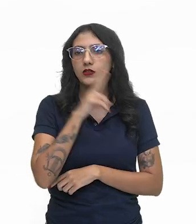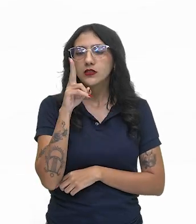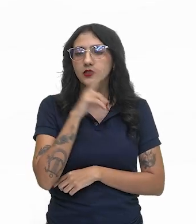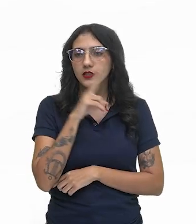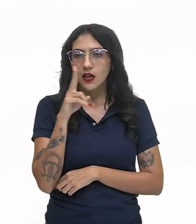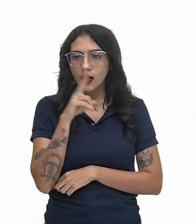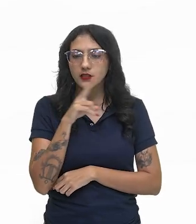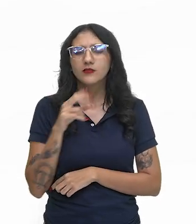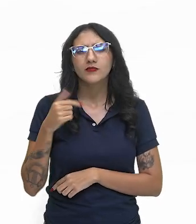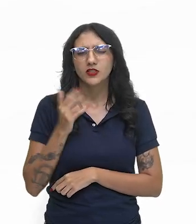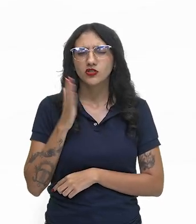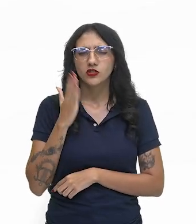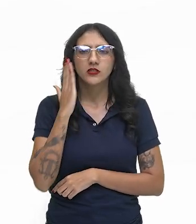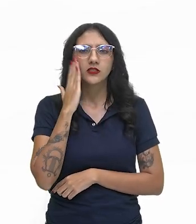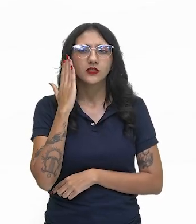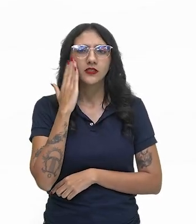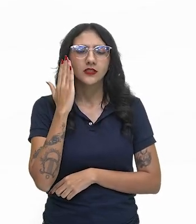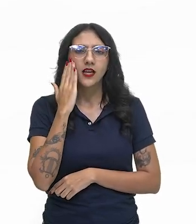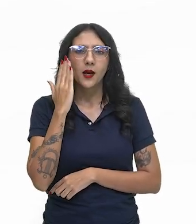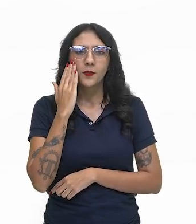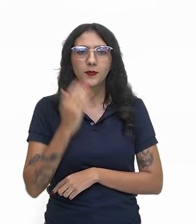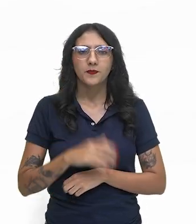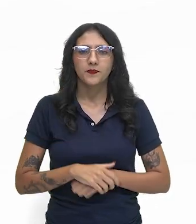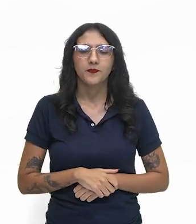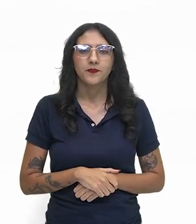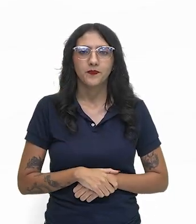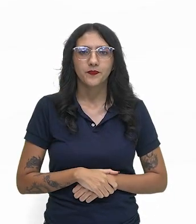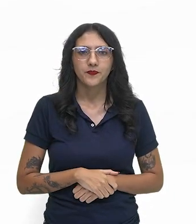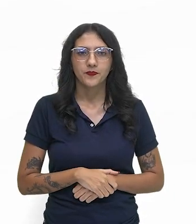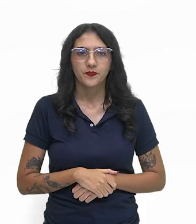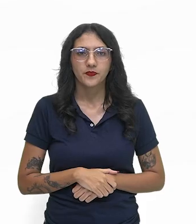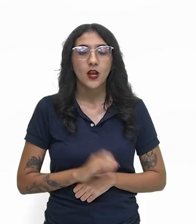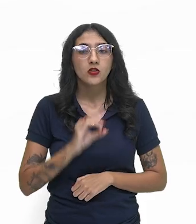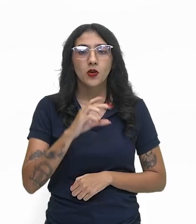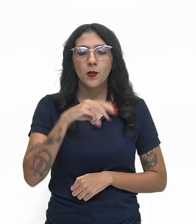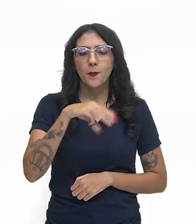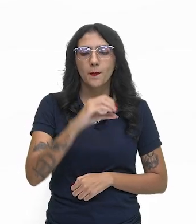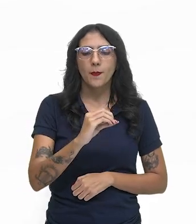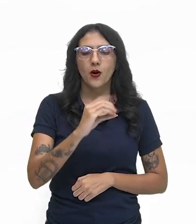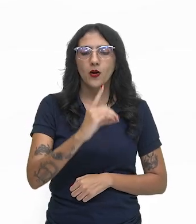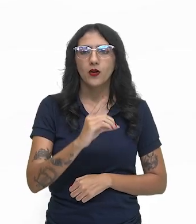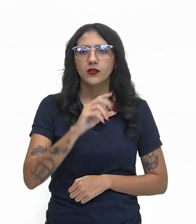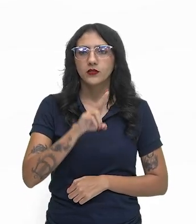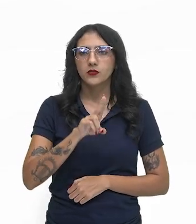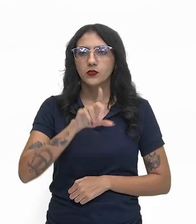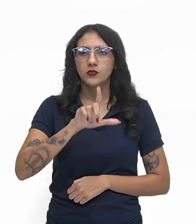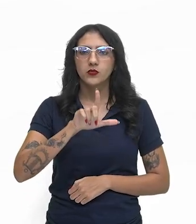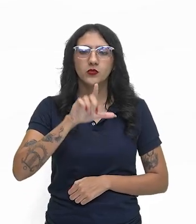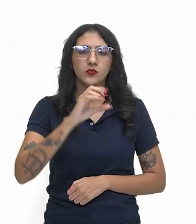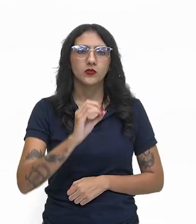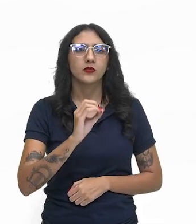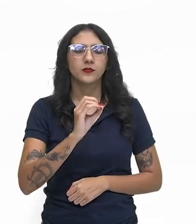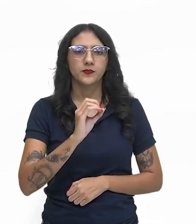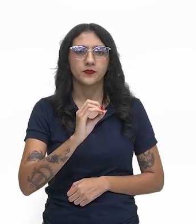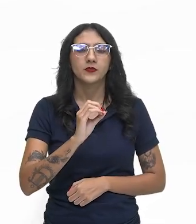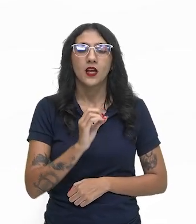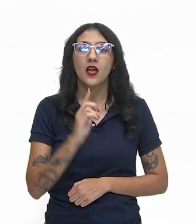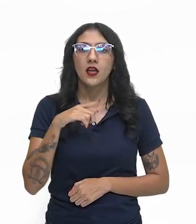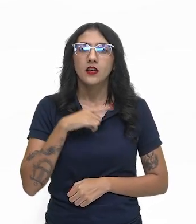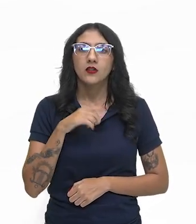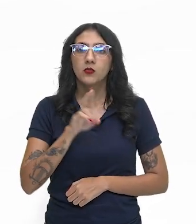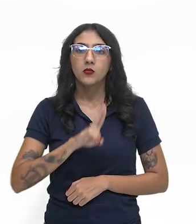aceleração, como nós já vimos, não tem sinal nenhum, porque está em módulo. O módulo da aceleração, a